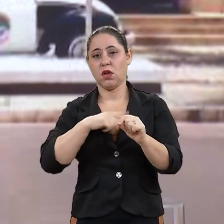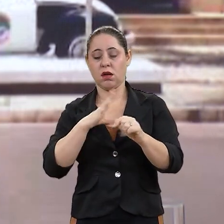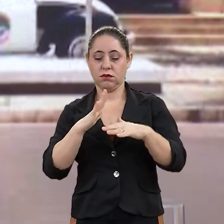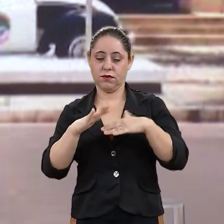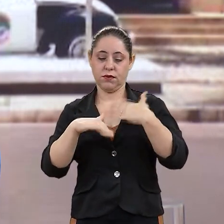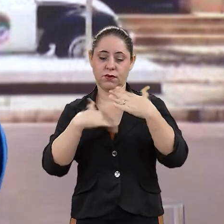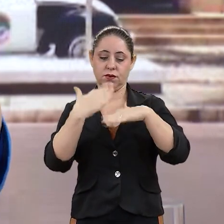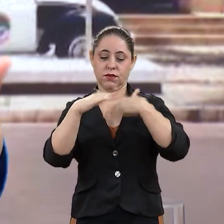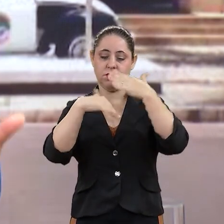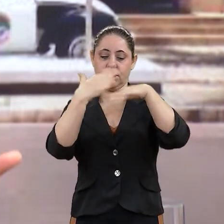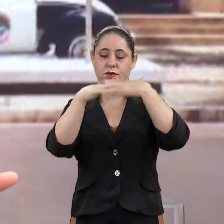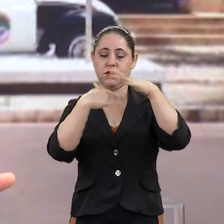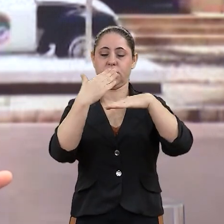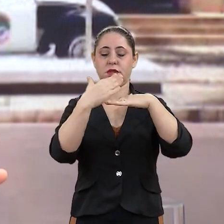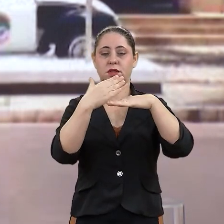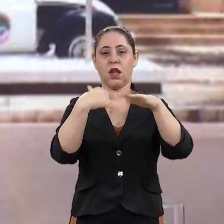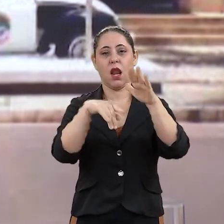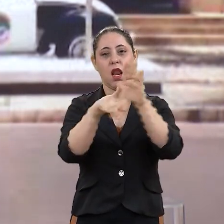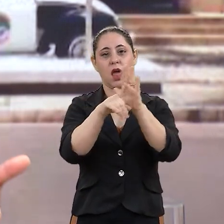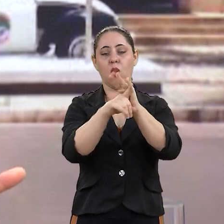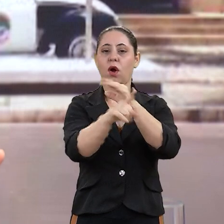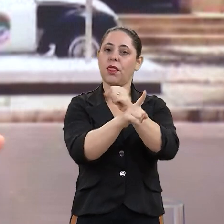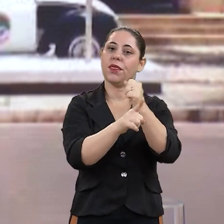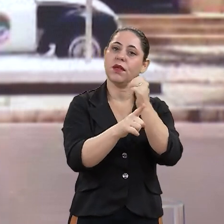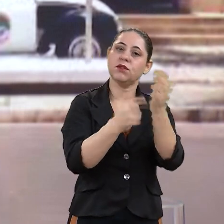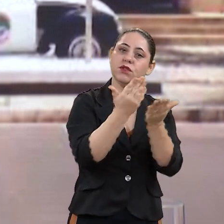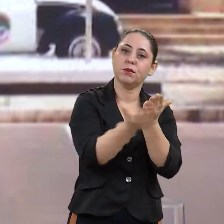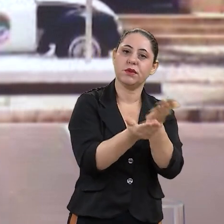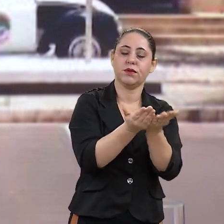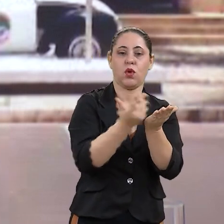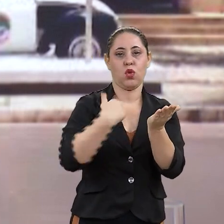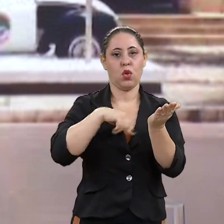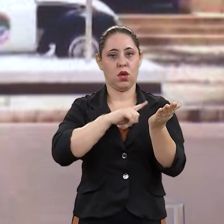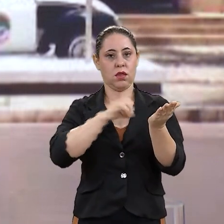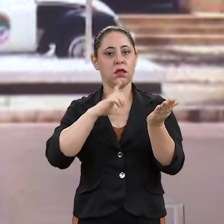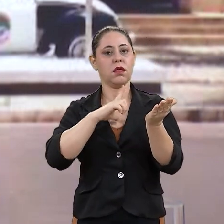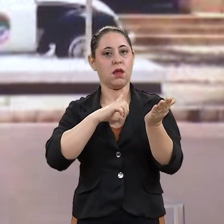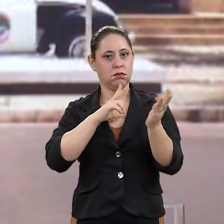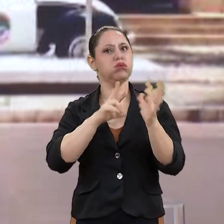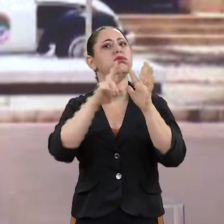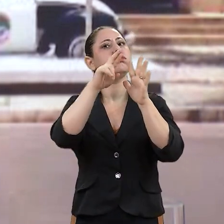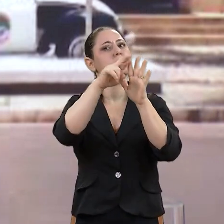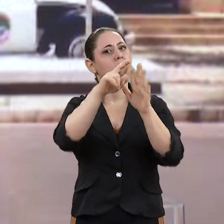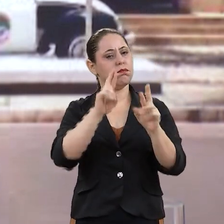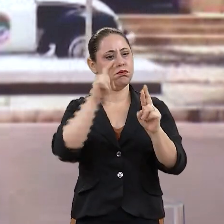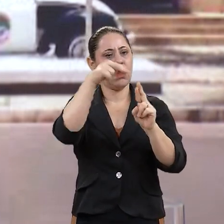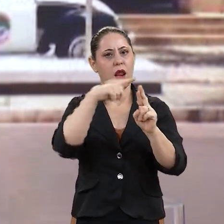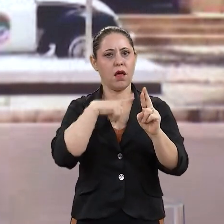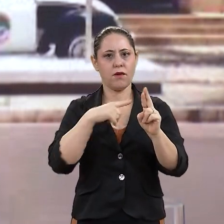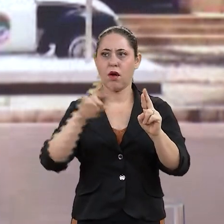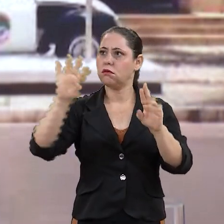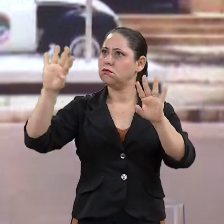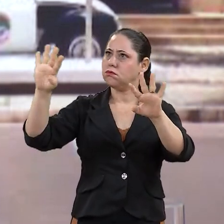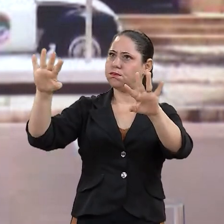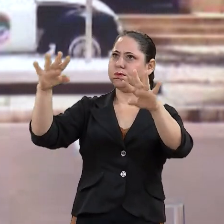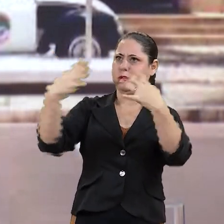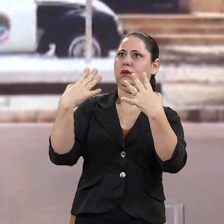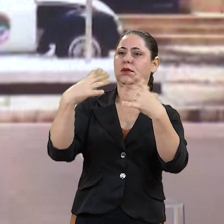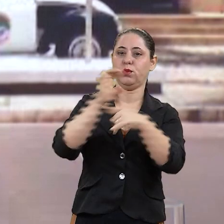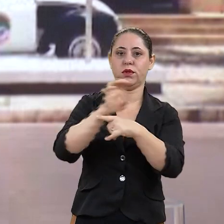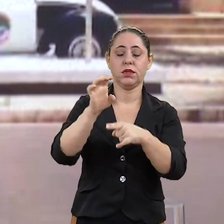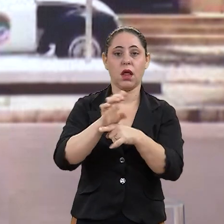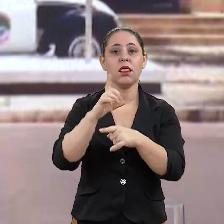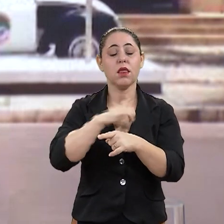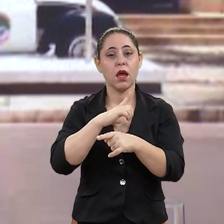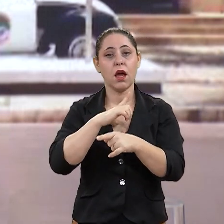mecanismos legais, no atendimento. Né, nós somos uma referência. O Brasil inteiro olha para Mato Grosso do Sul há muitos anos